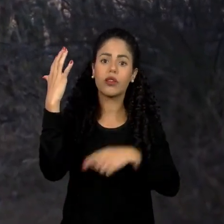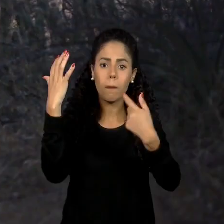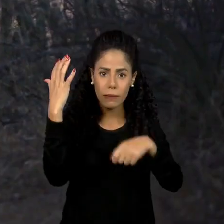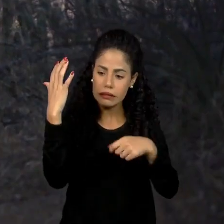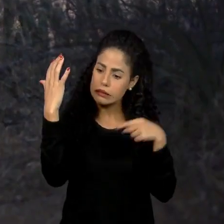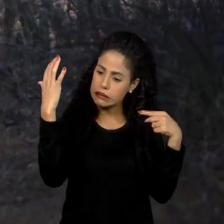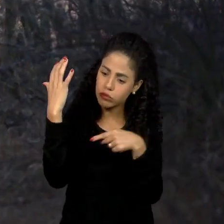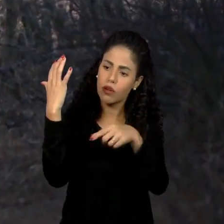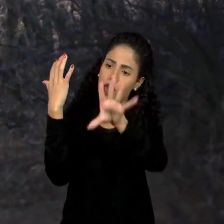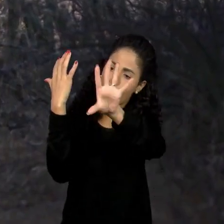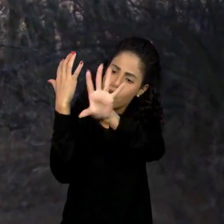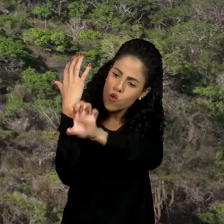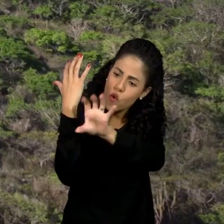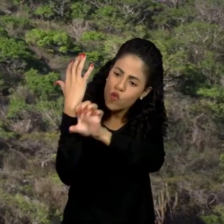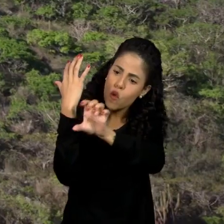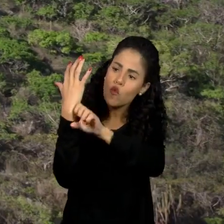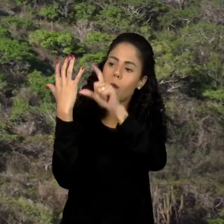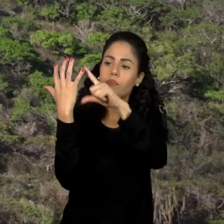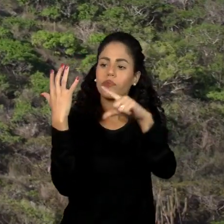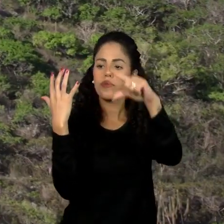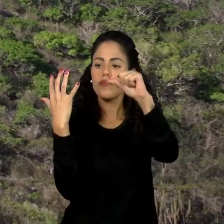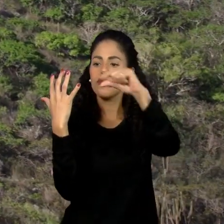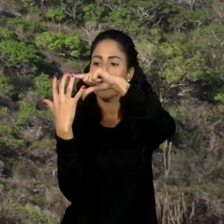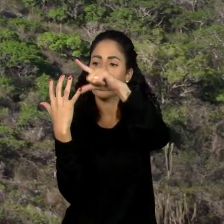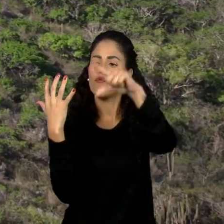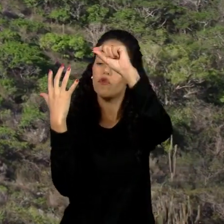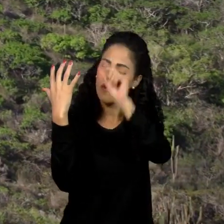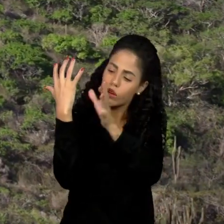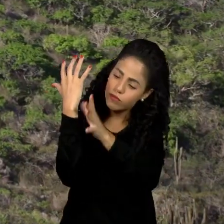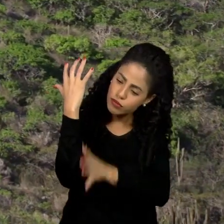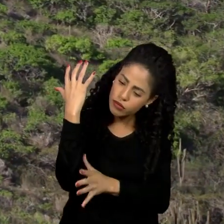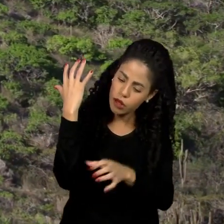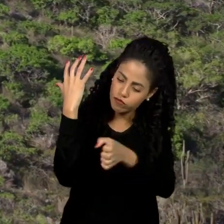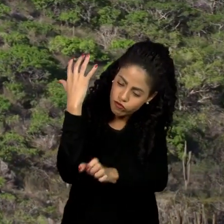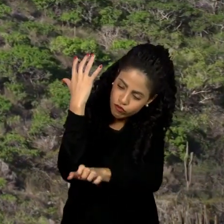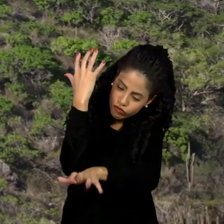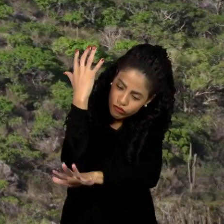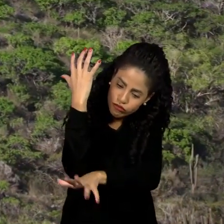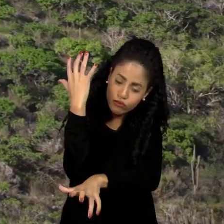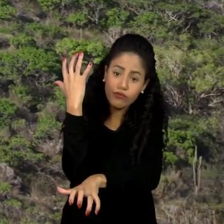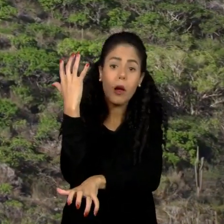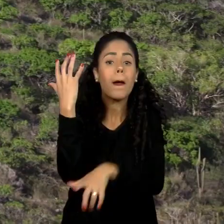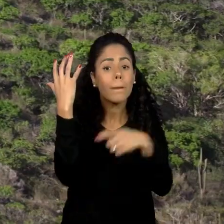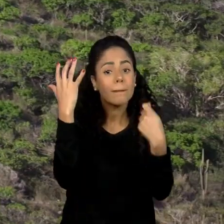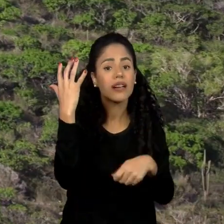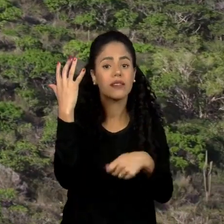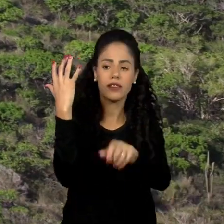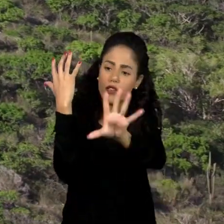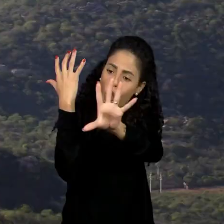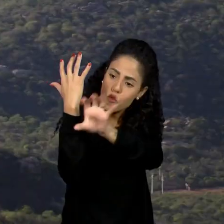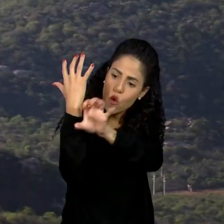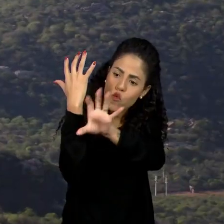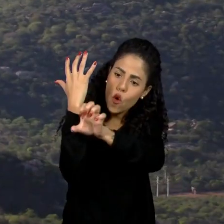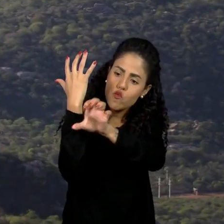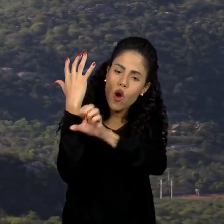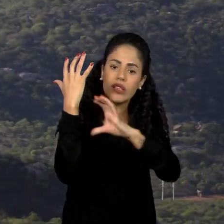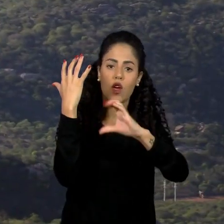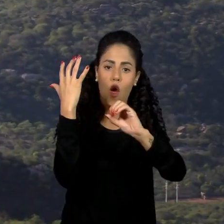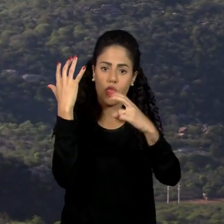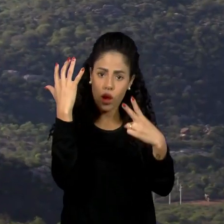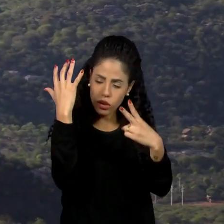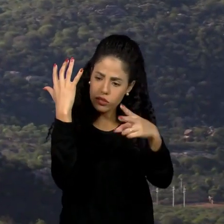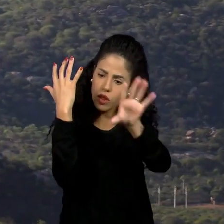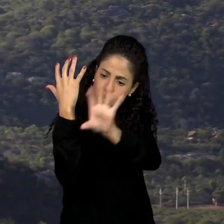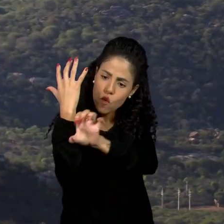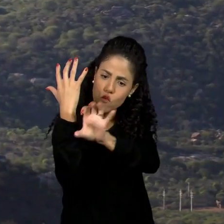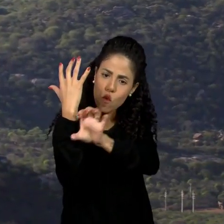esse carbono nas folhas, nos galhos, no tronco, né? Nas raízes. E essa função de depositar carbono, segurar o